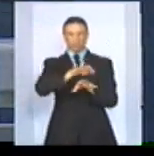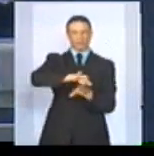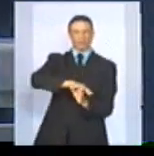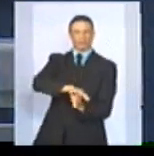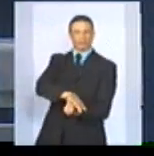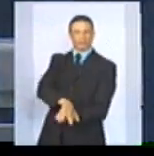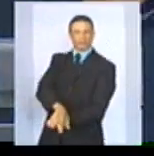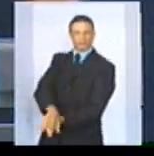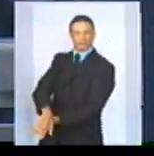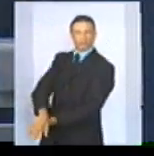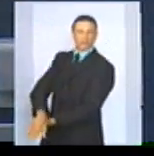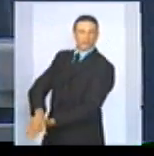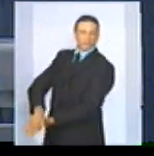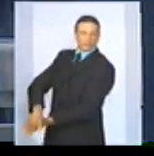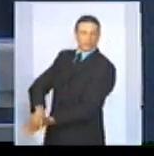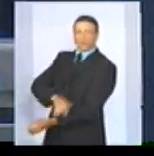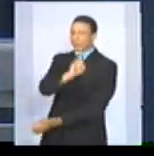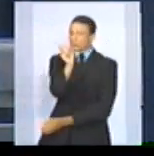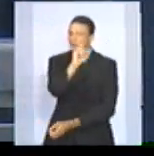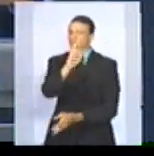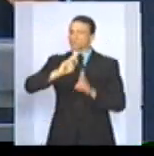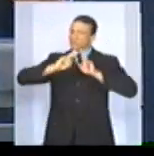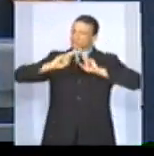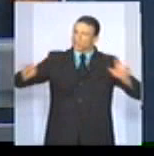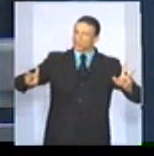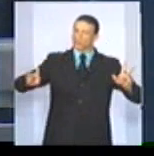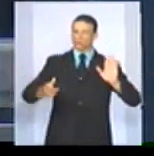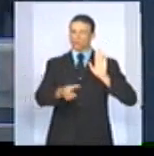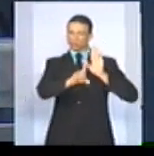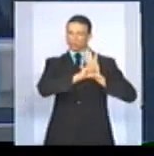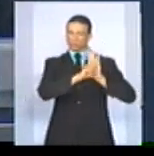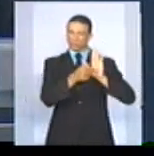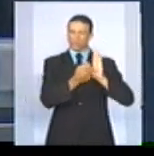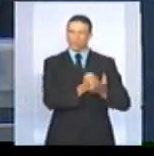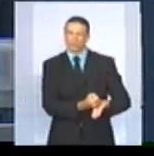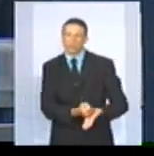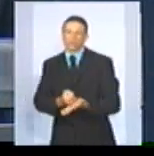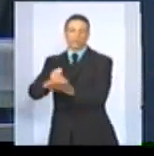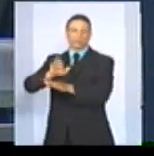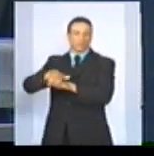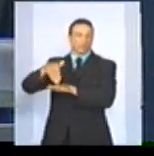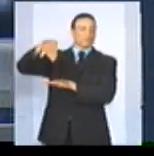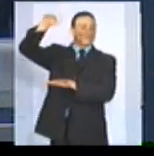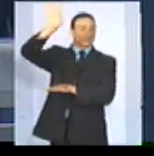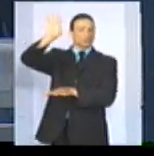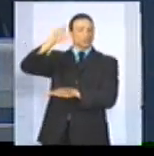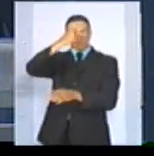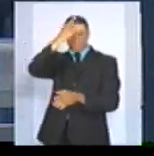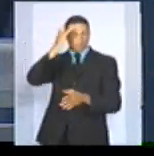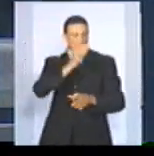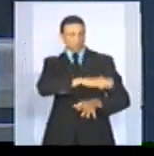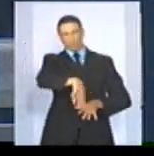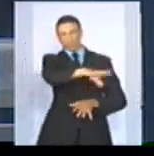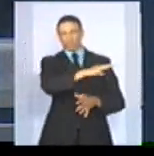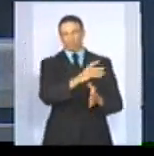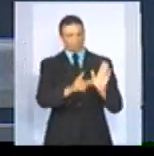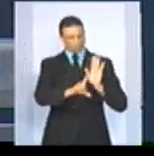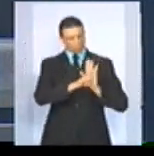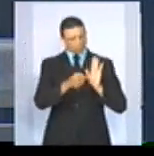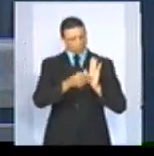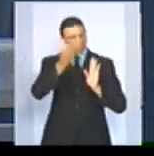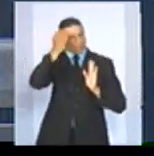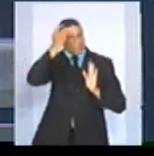o mercado ao contrário ali traz mais atores para essa participação a lei coloca muito claro